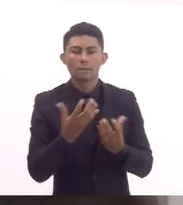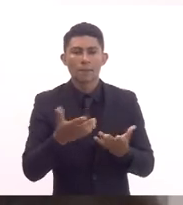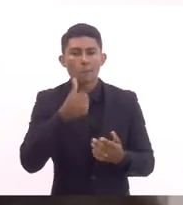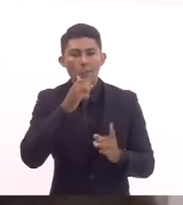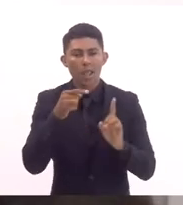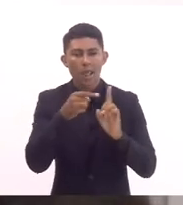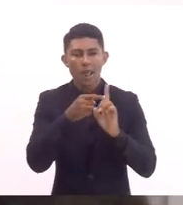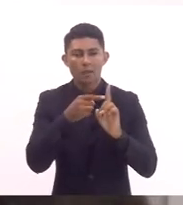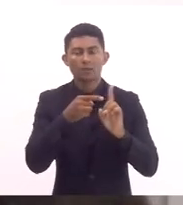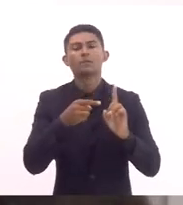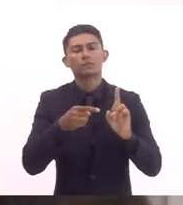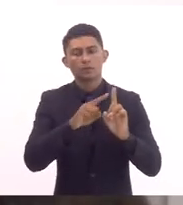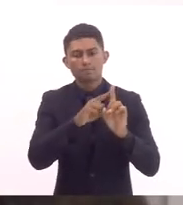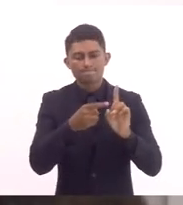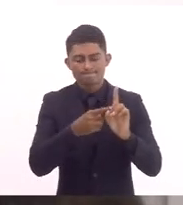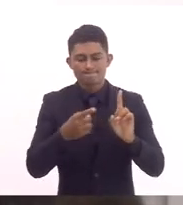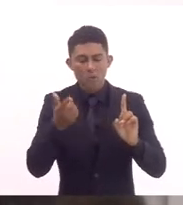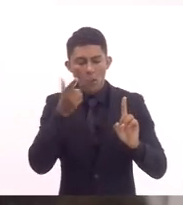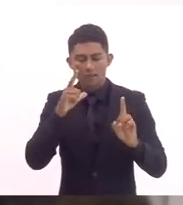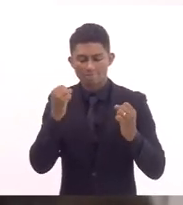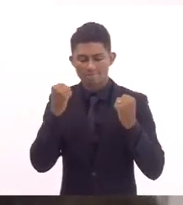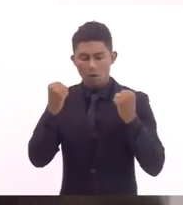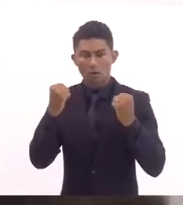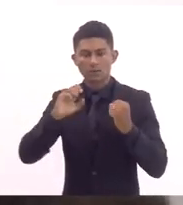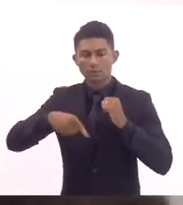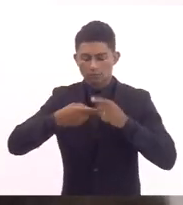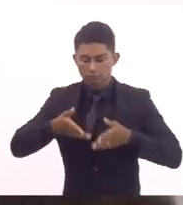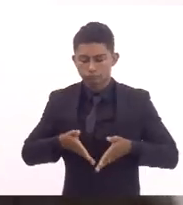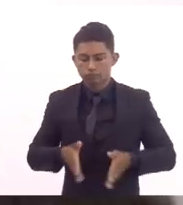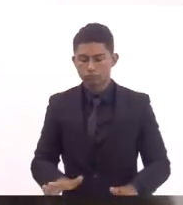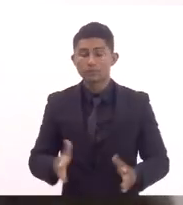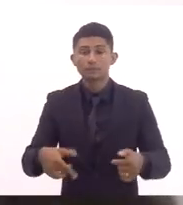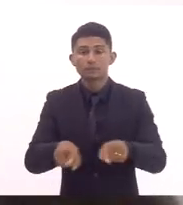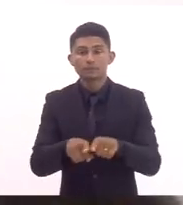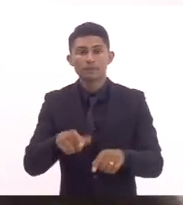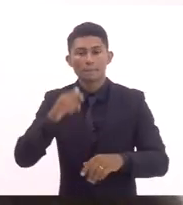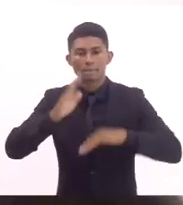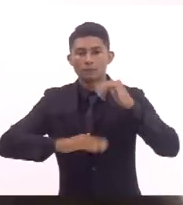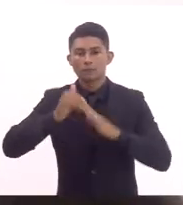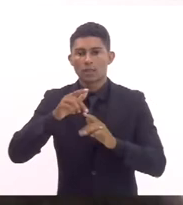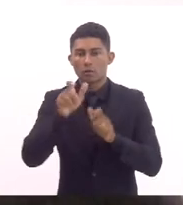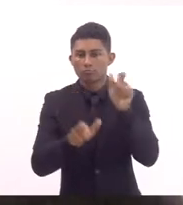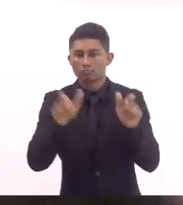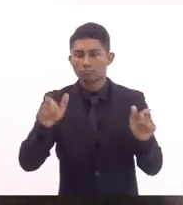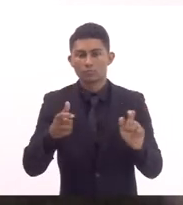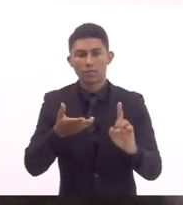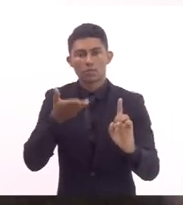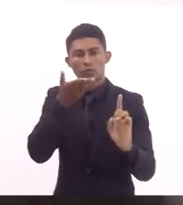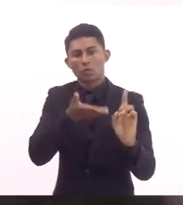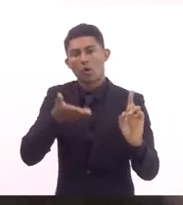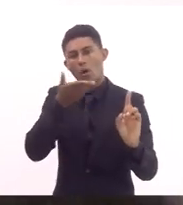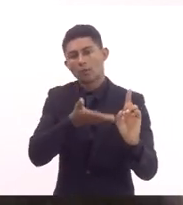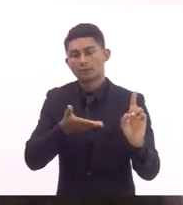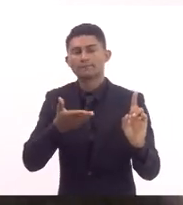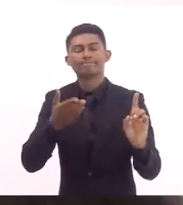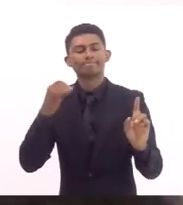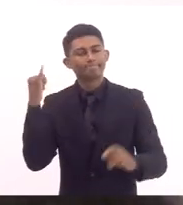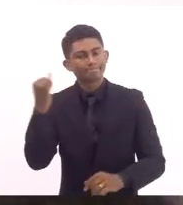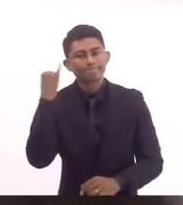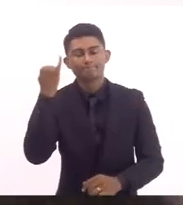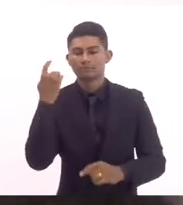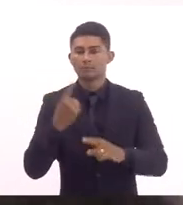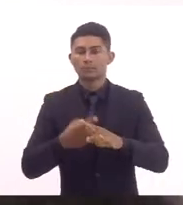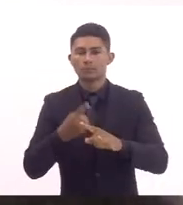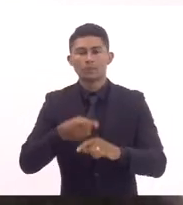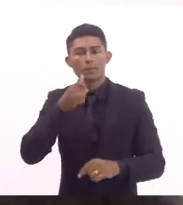também fortalecida pelo cenário do parto a presença das doulas na atenção primária como educadoras perinatais é fundamental